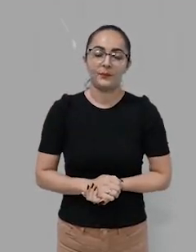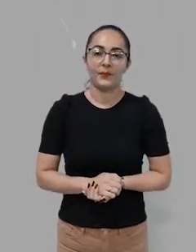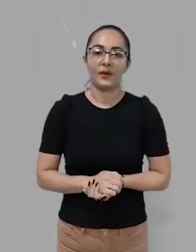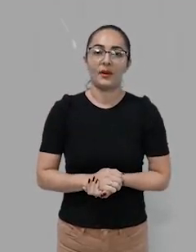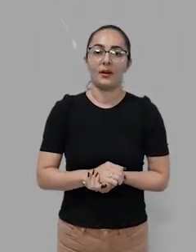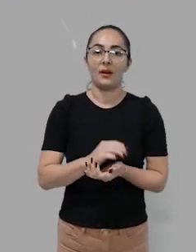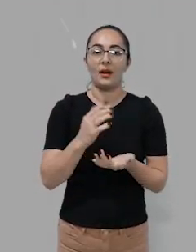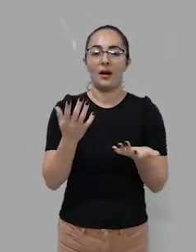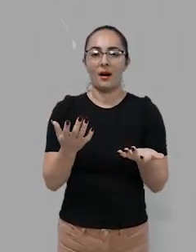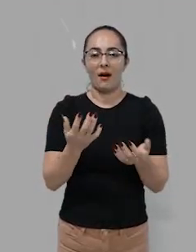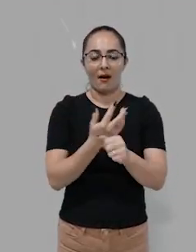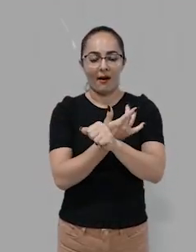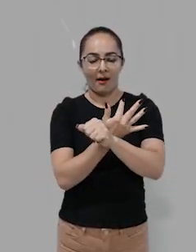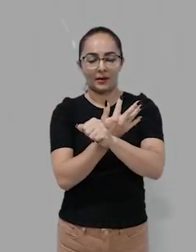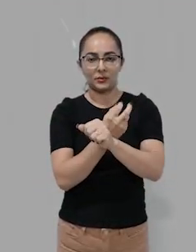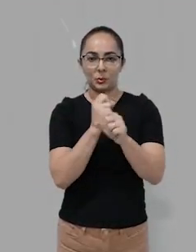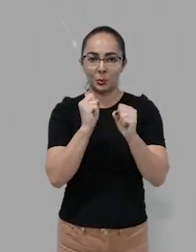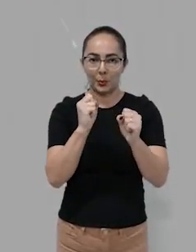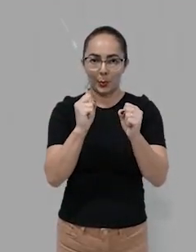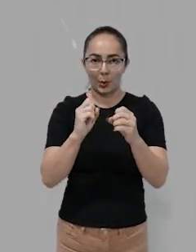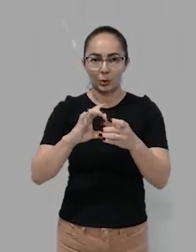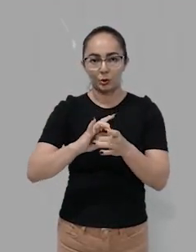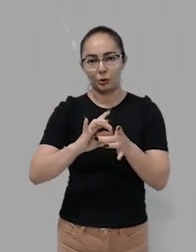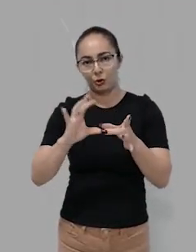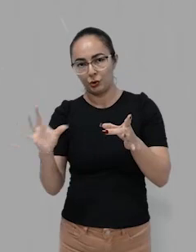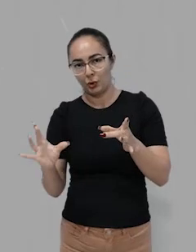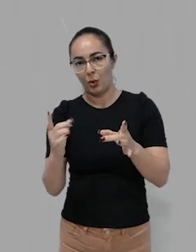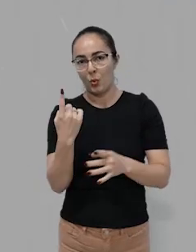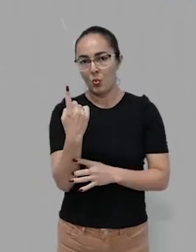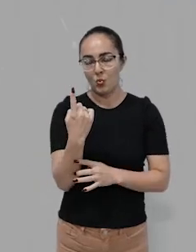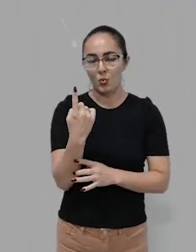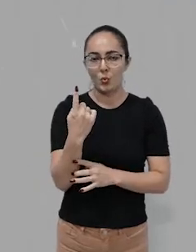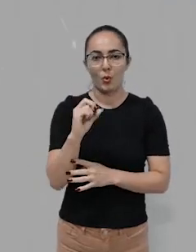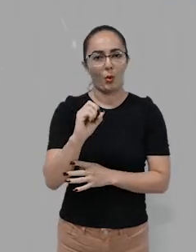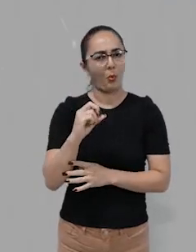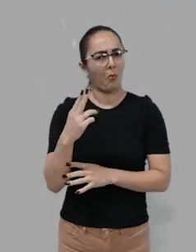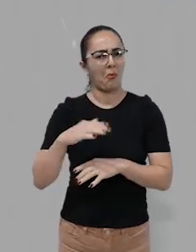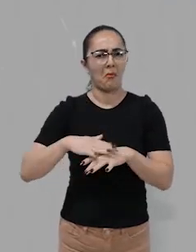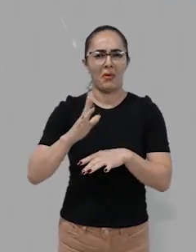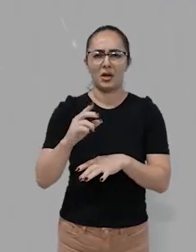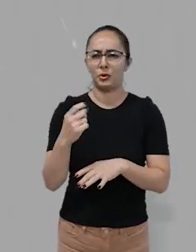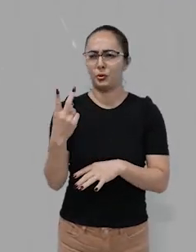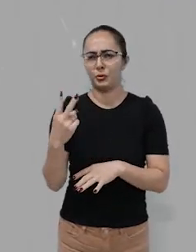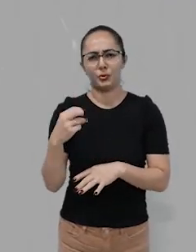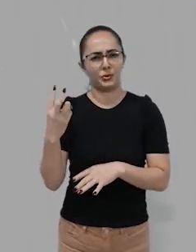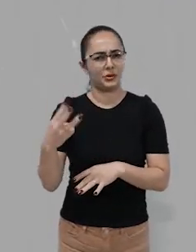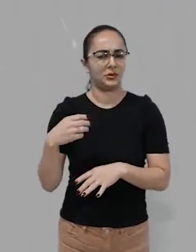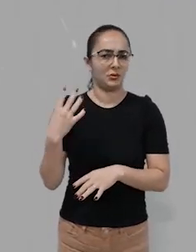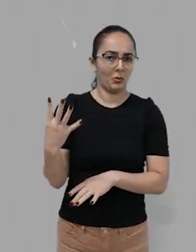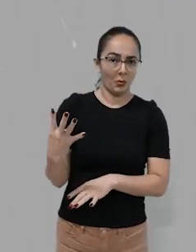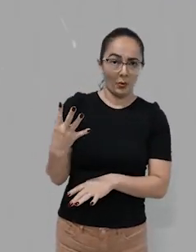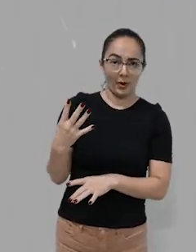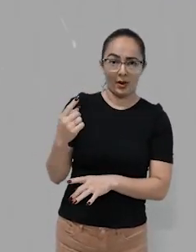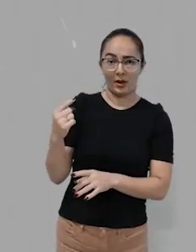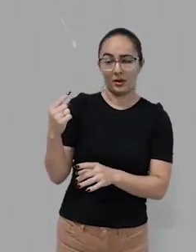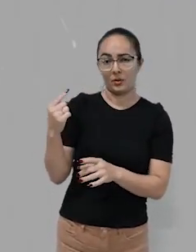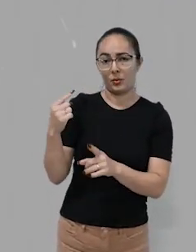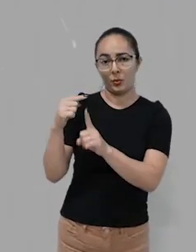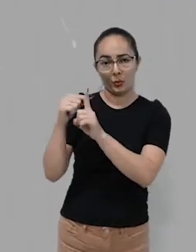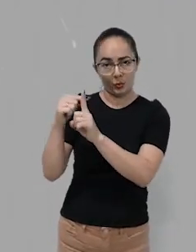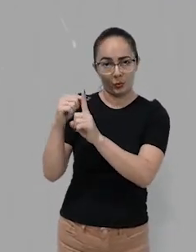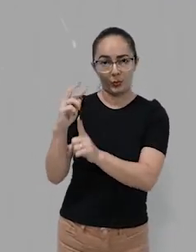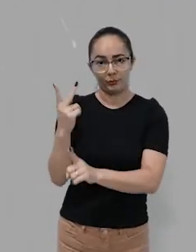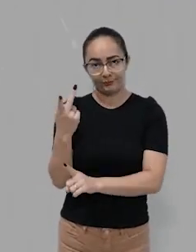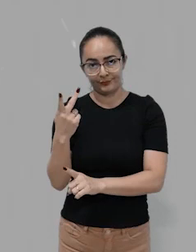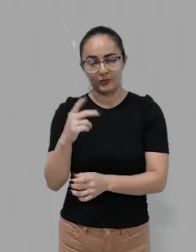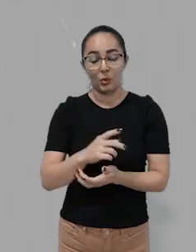ou mais íons H+, porque eu falei para vocês que esse X, o HXA, esse X ele vai indicar a